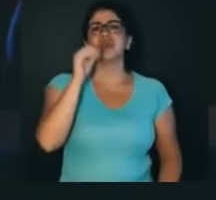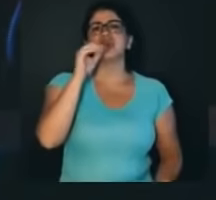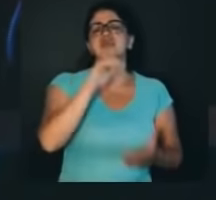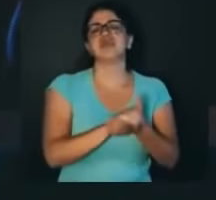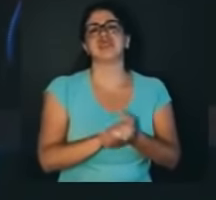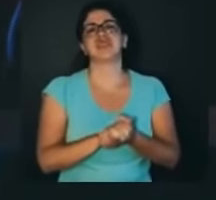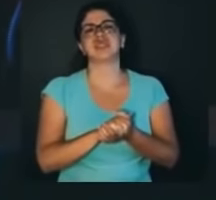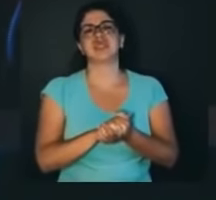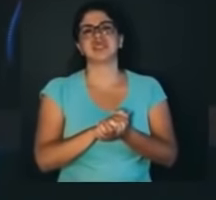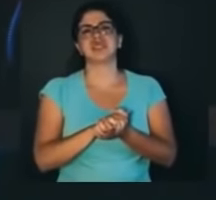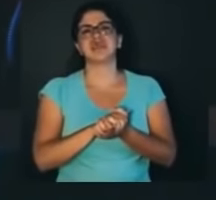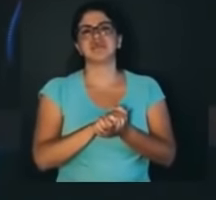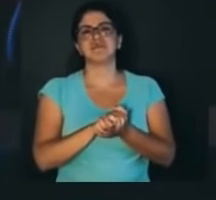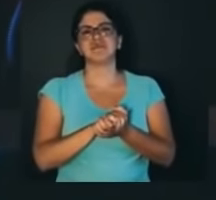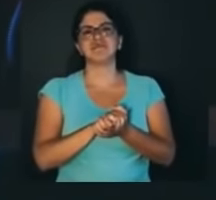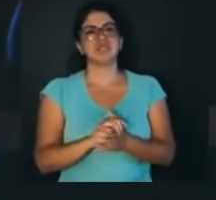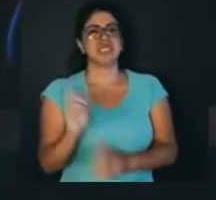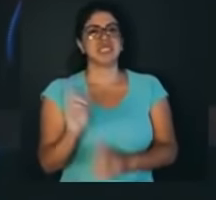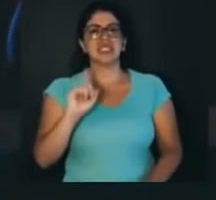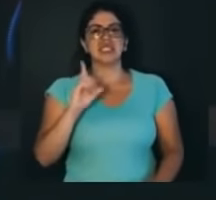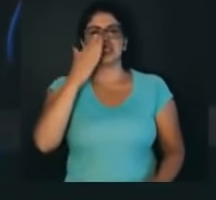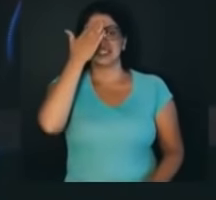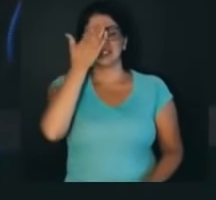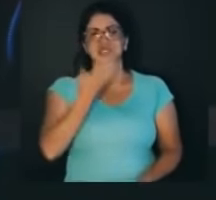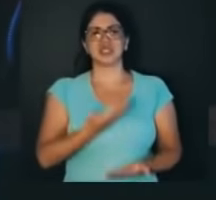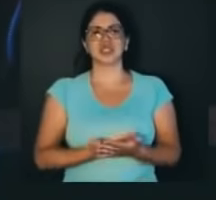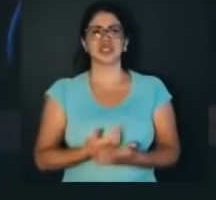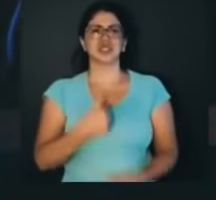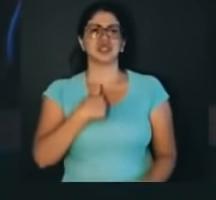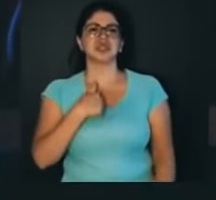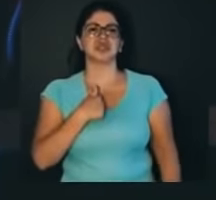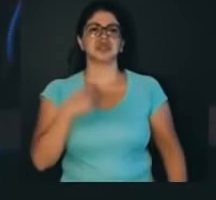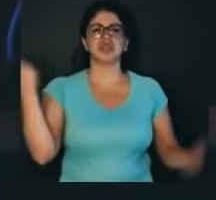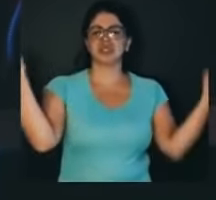acredita nas minhas capacidades.